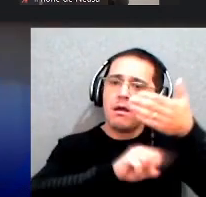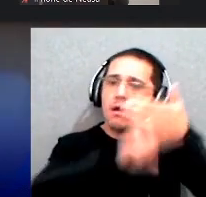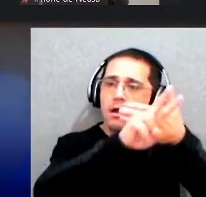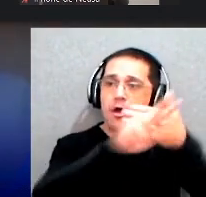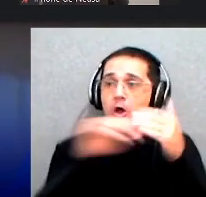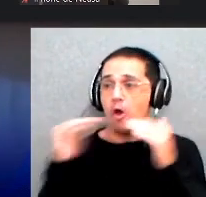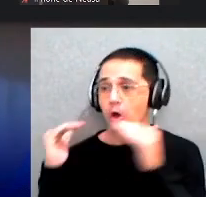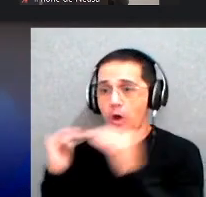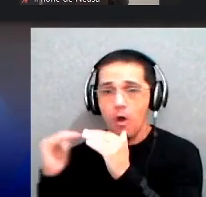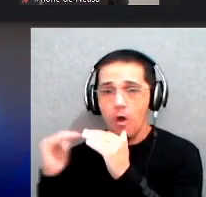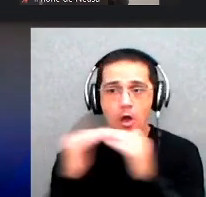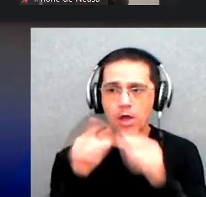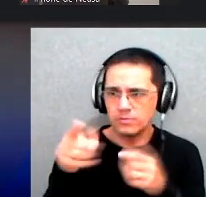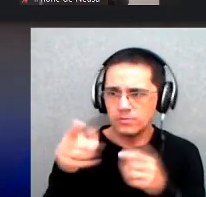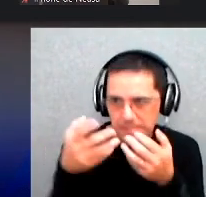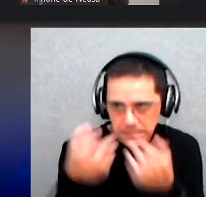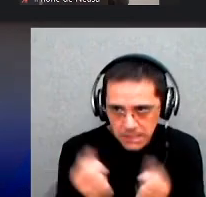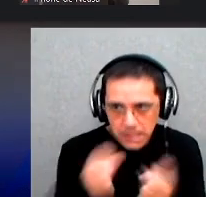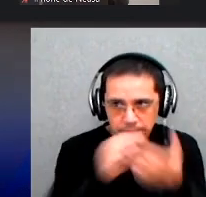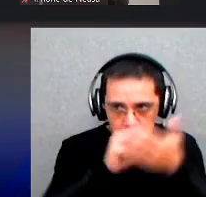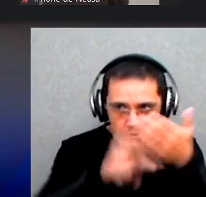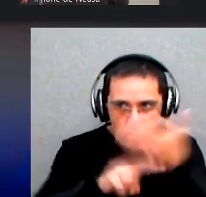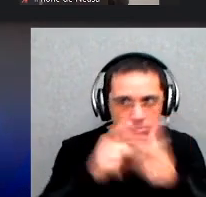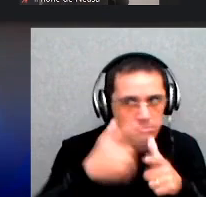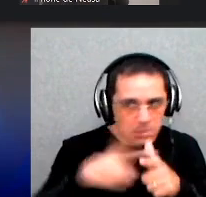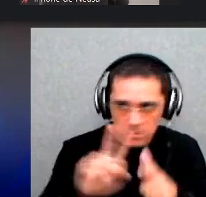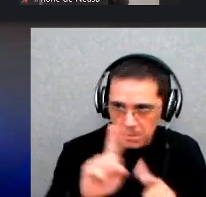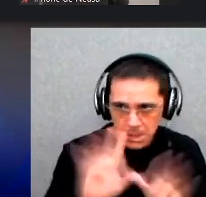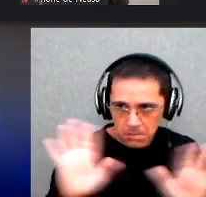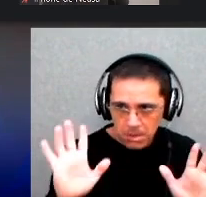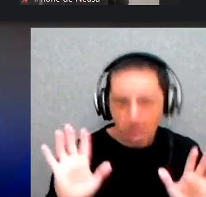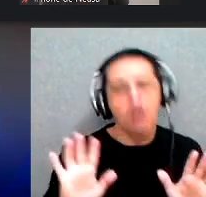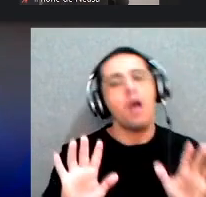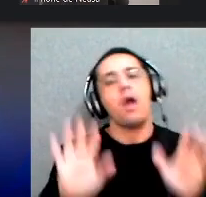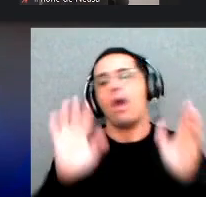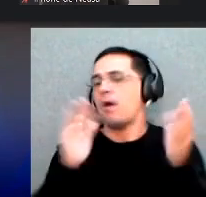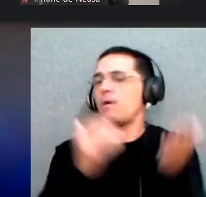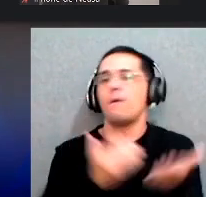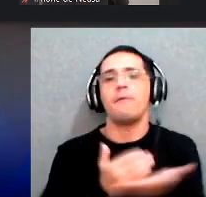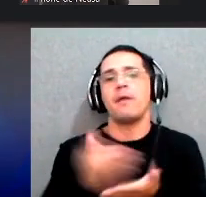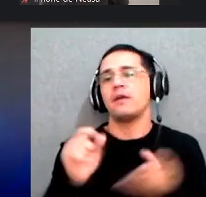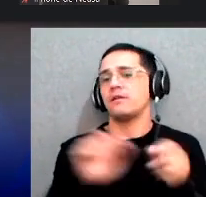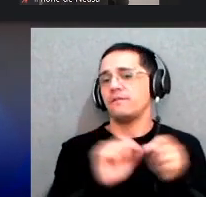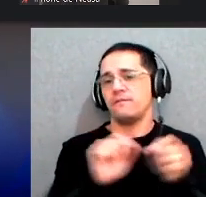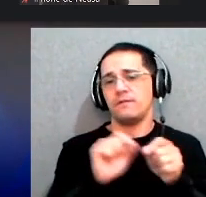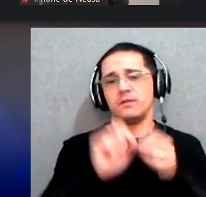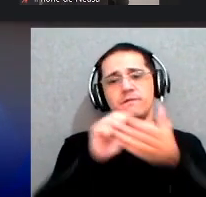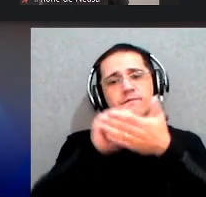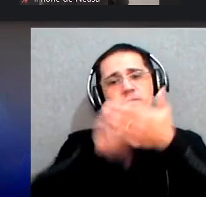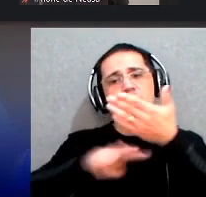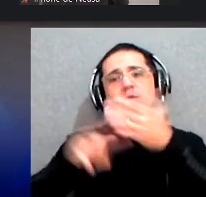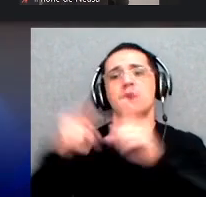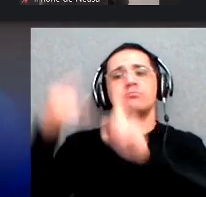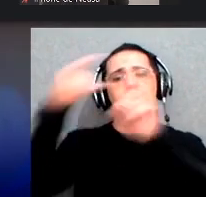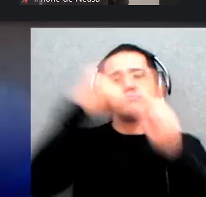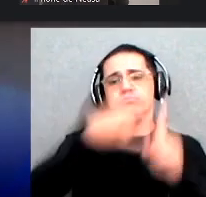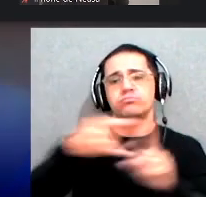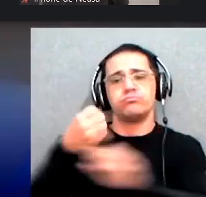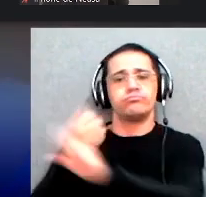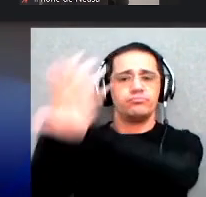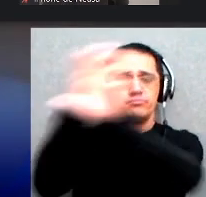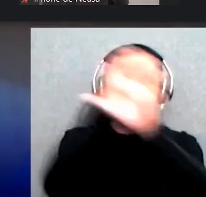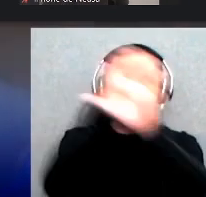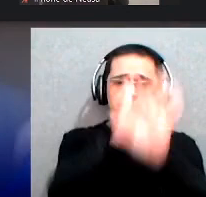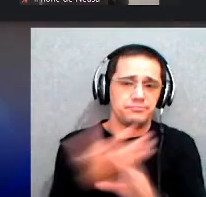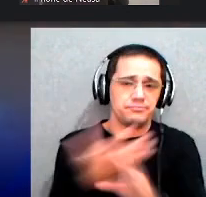seu defensor, penso que não exista óbice para a realização da instrução de forma virtual durante a pandemia. Contudo, diante da manifestação do